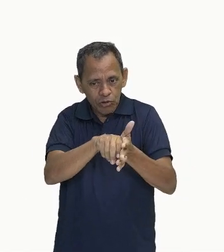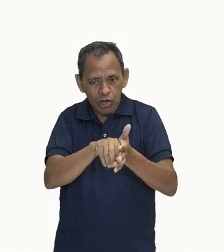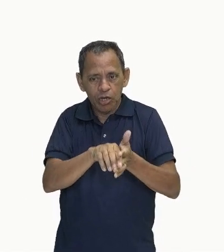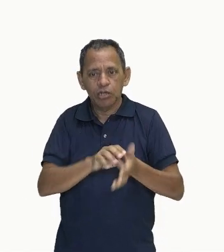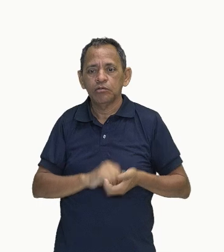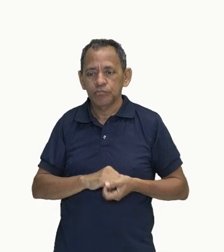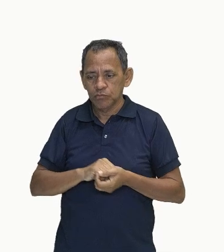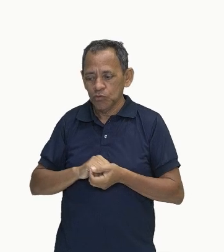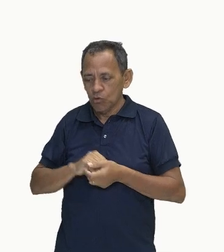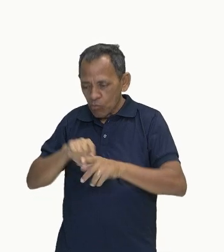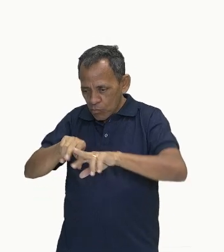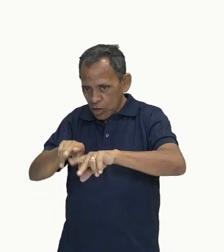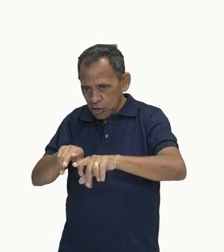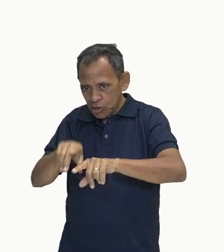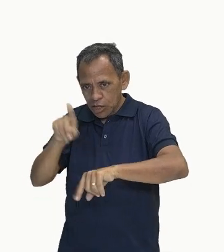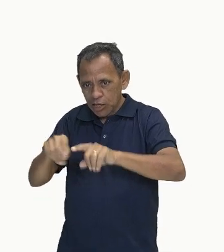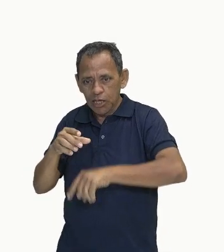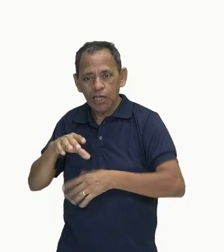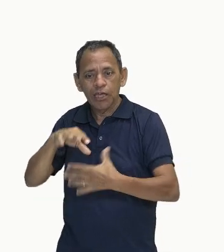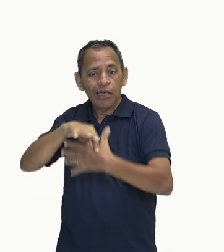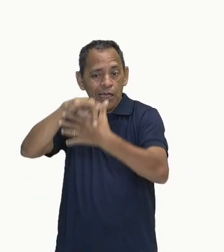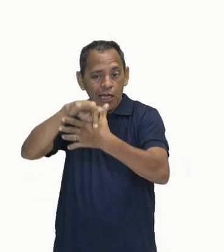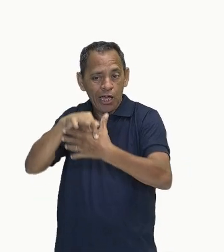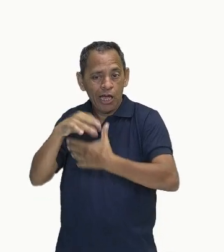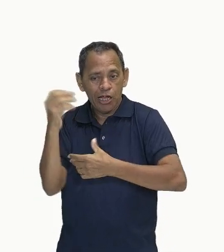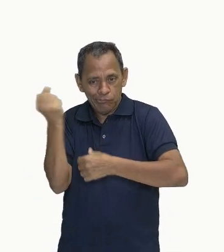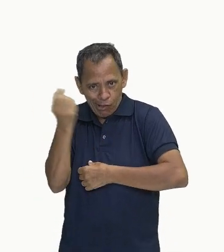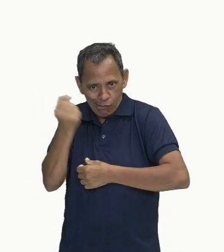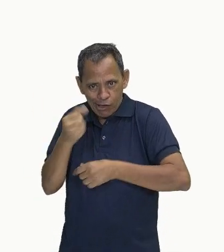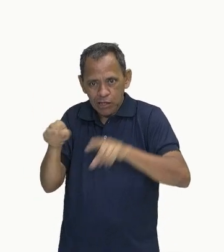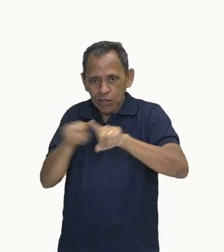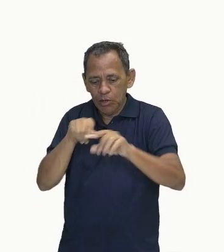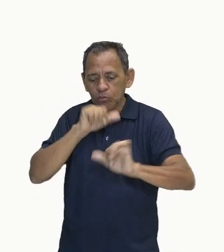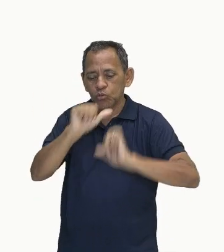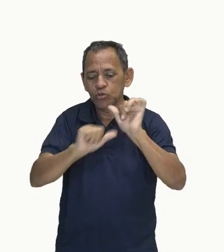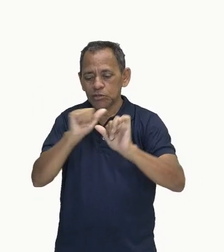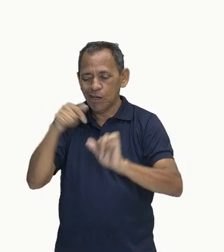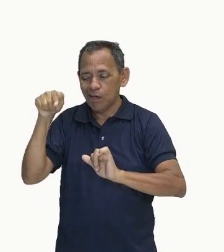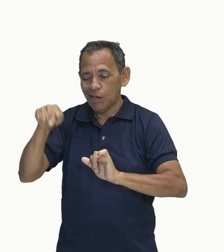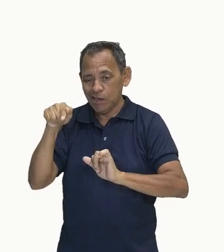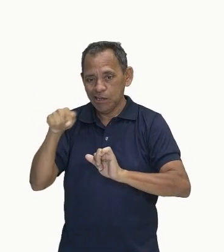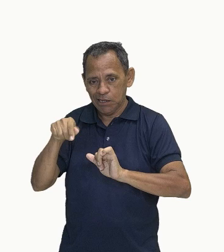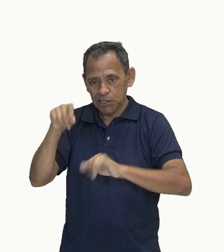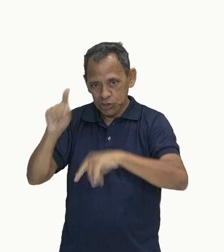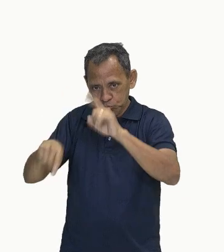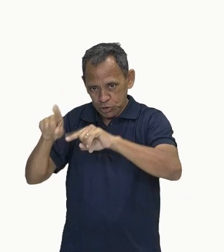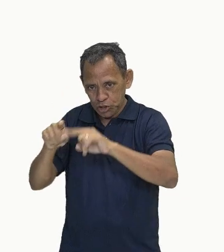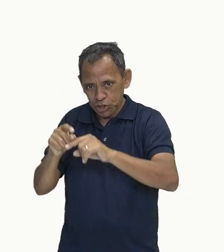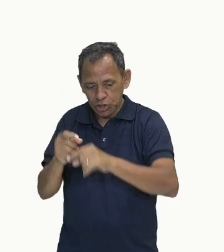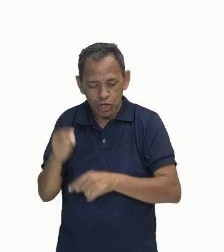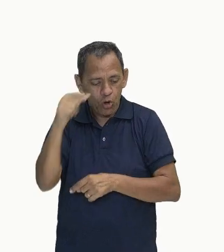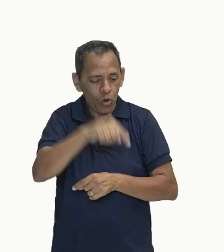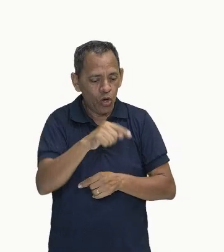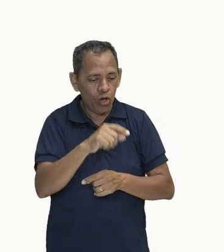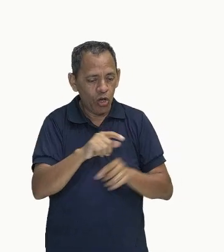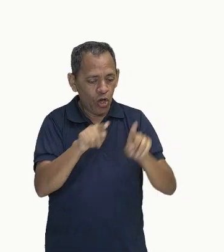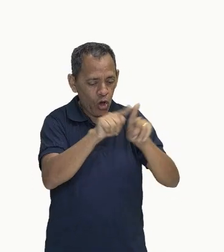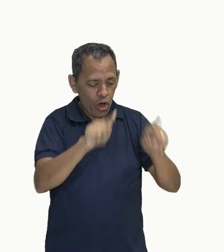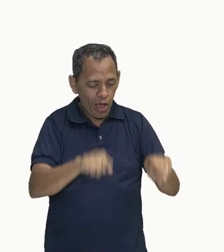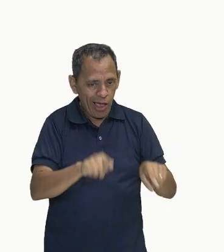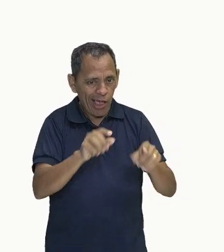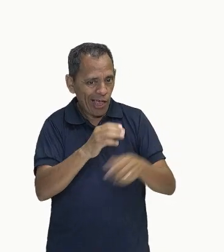da pecuária, a carne, o leite, transformar ali aquele leite, né, em leite em caixa, leite em